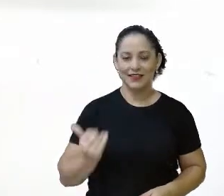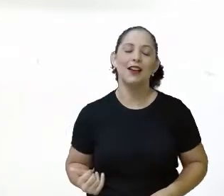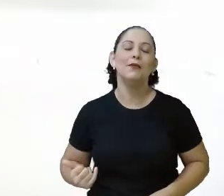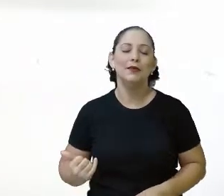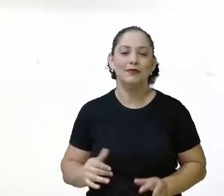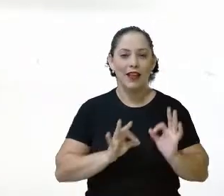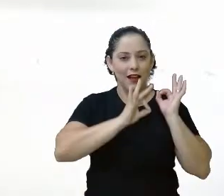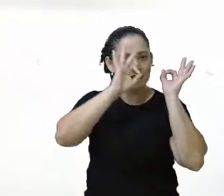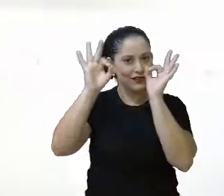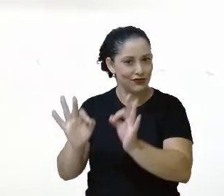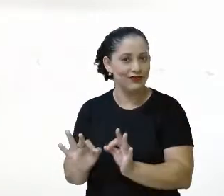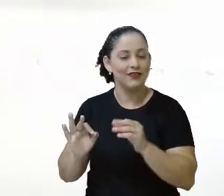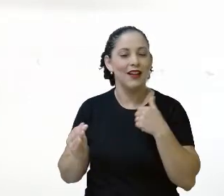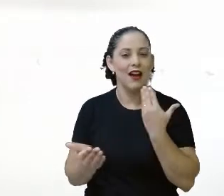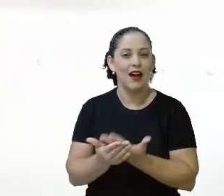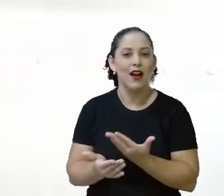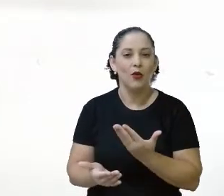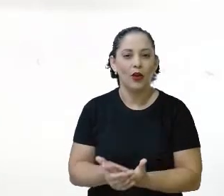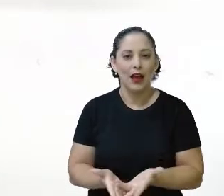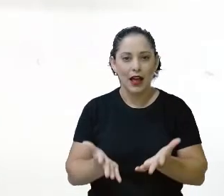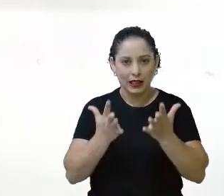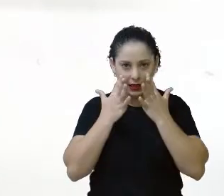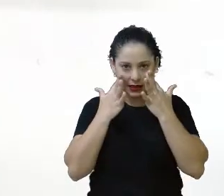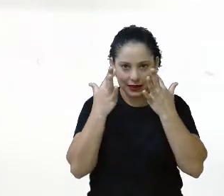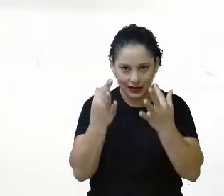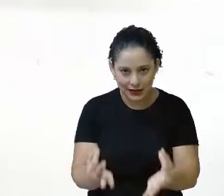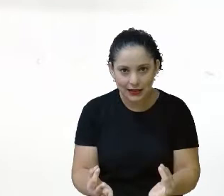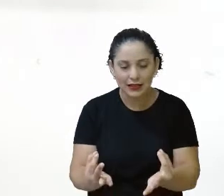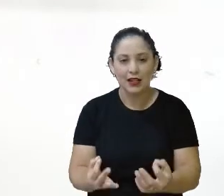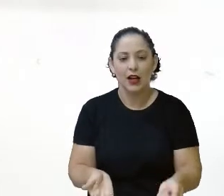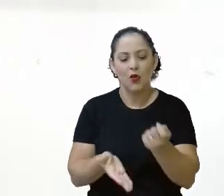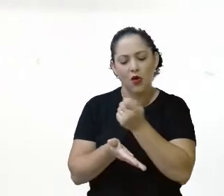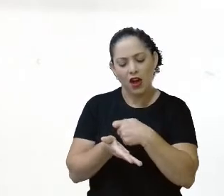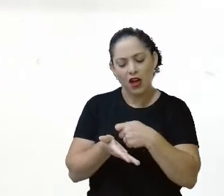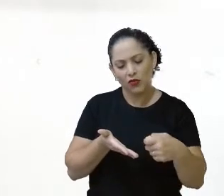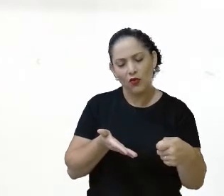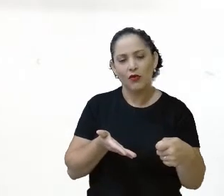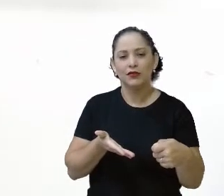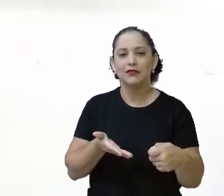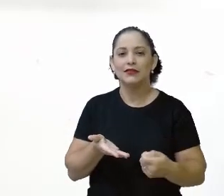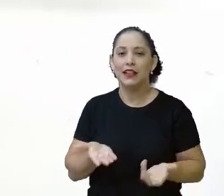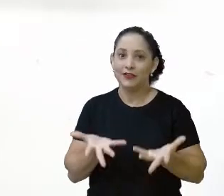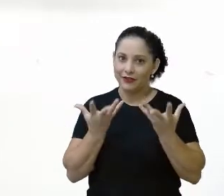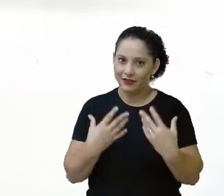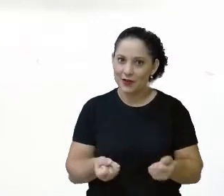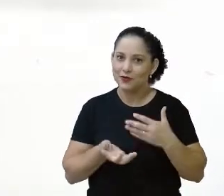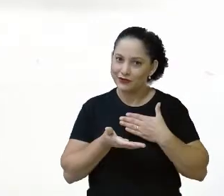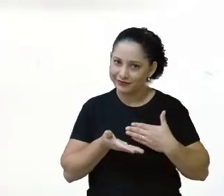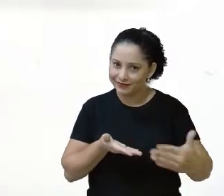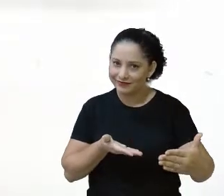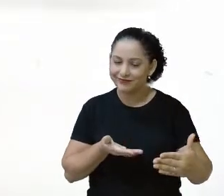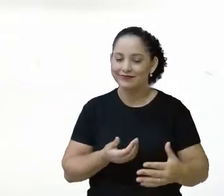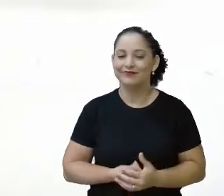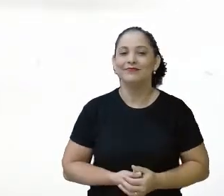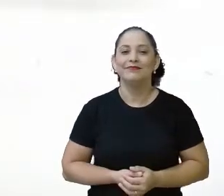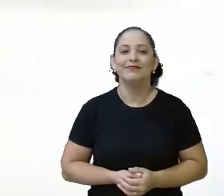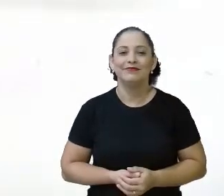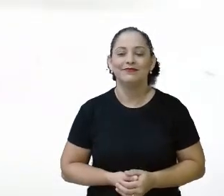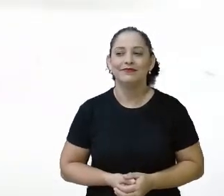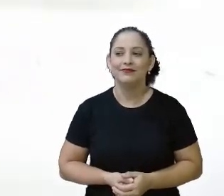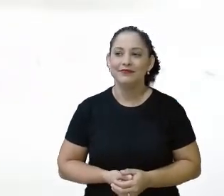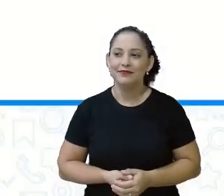acompanha a aula, preste atenção, faz a anotação se for preciso e vamos seguir, tá certo? Então a gente